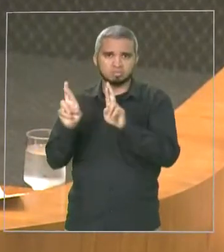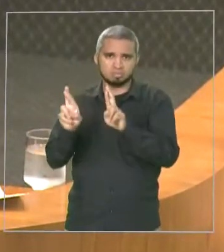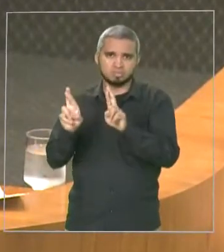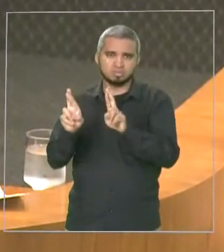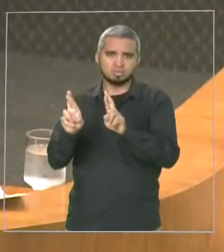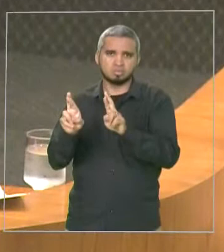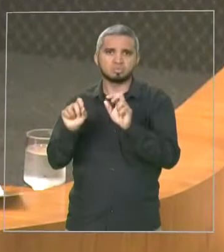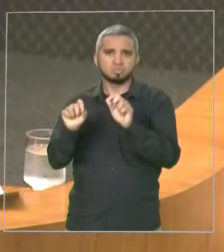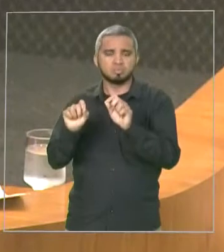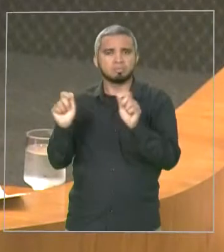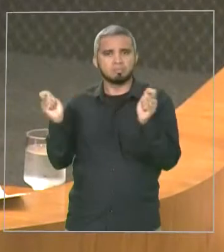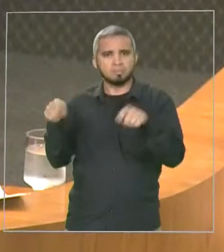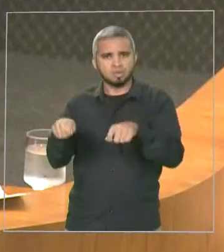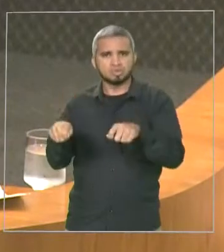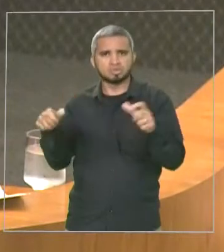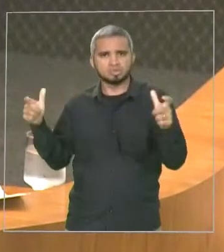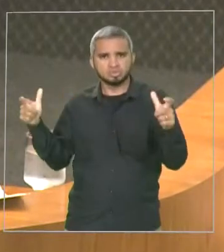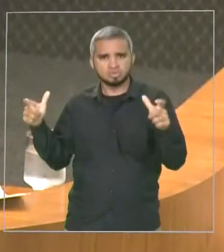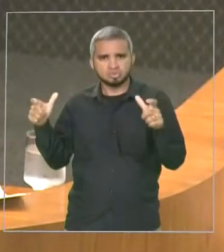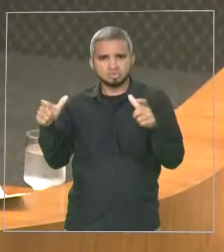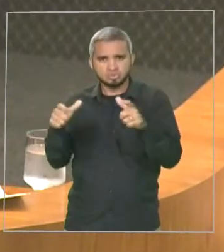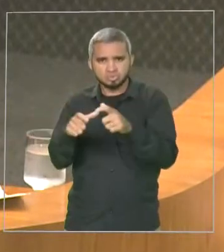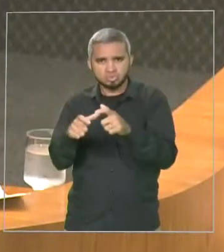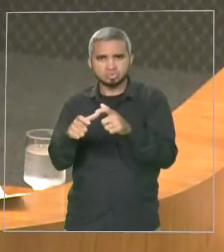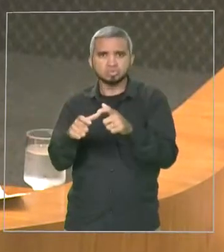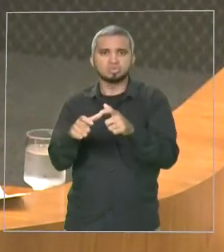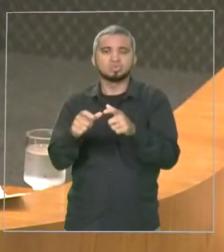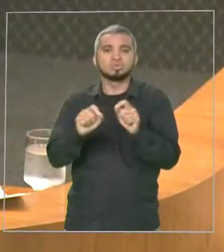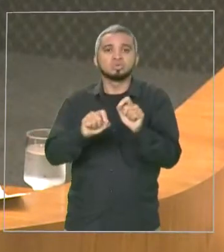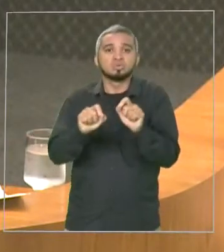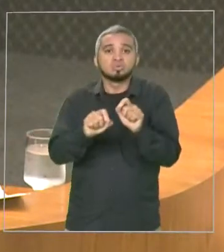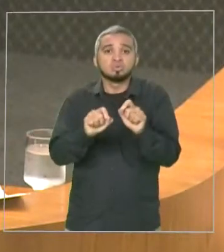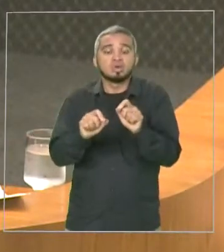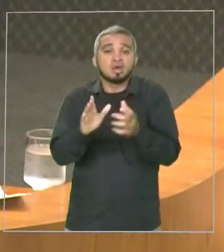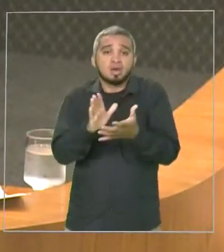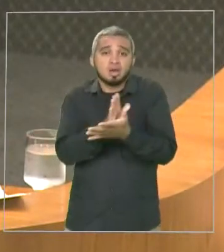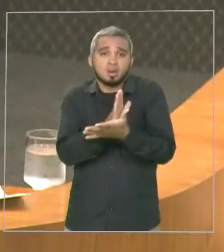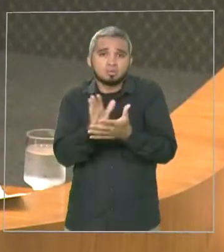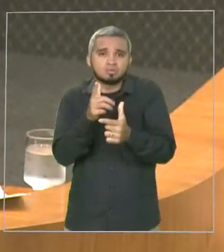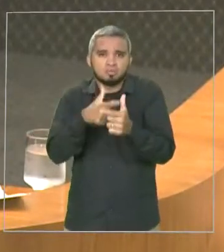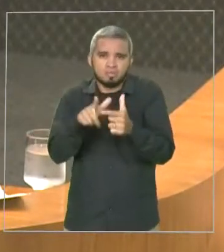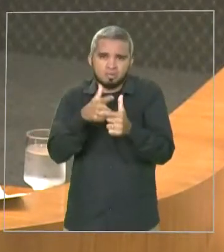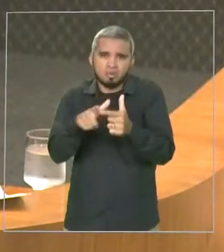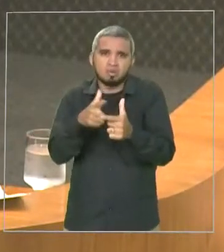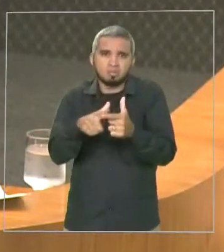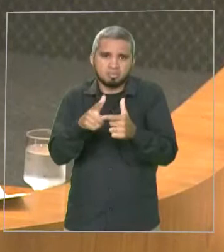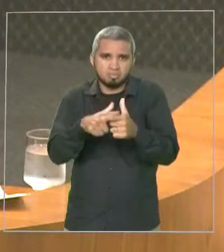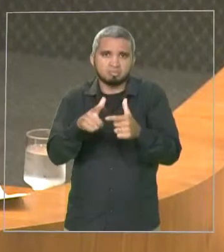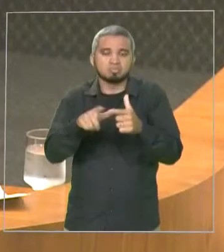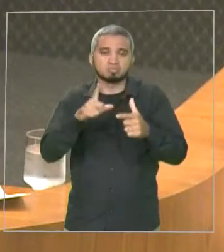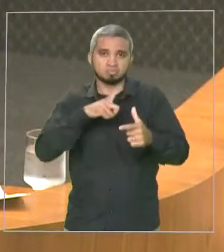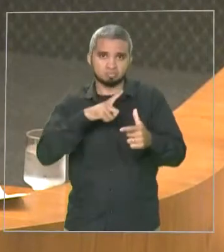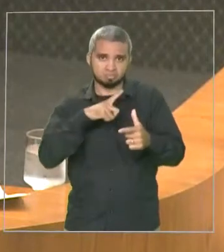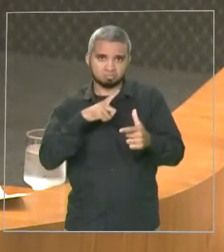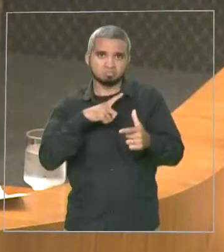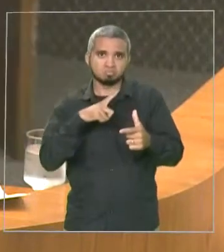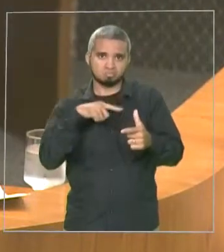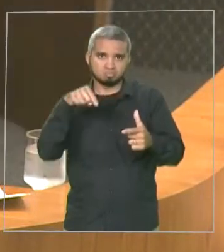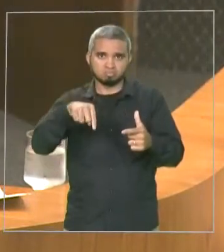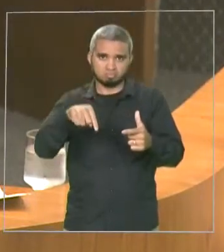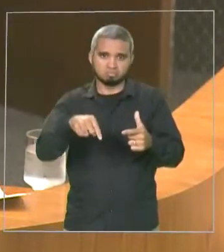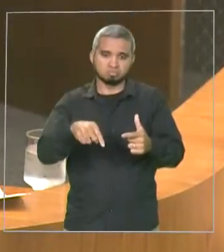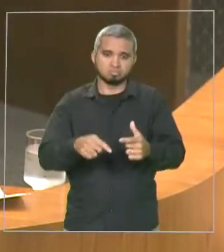diminuir, possa coibir esses desvios que, infelizmente, ainda persistem.